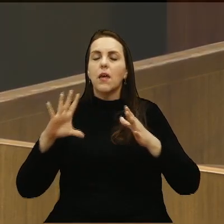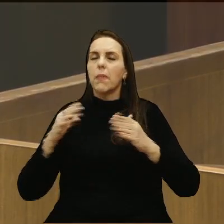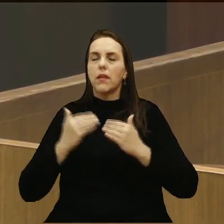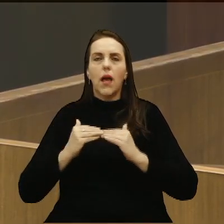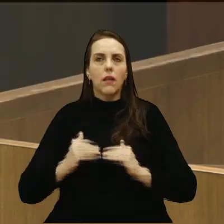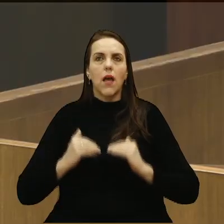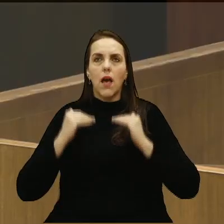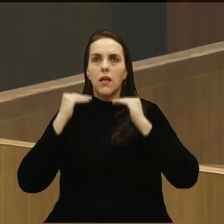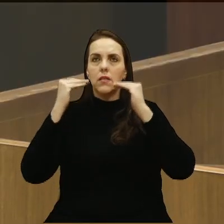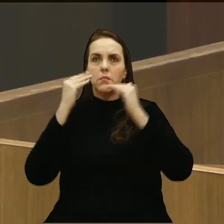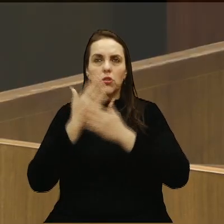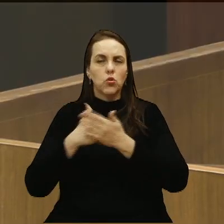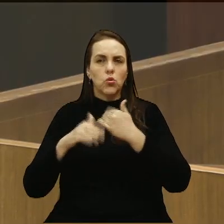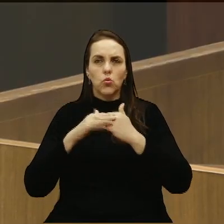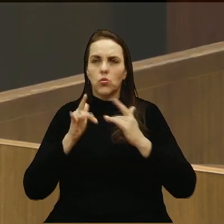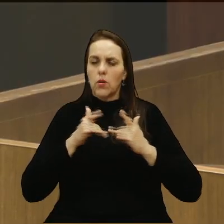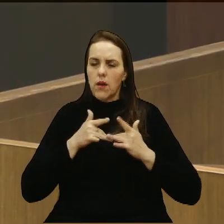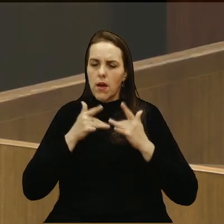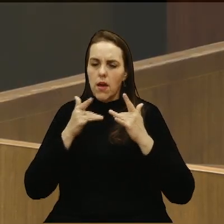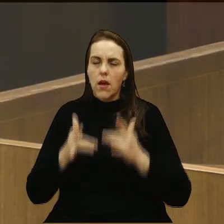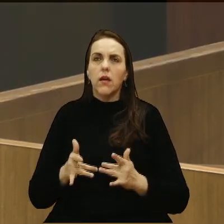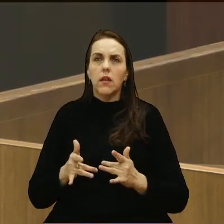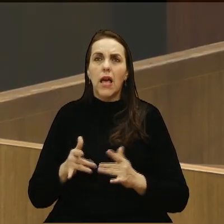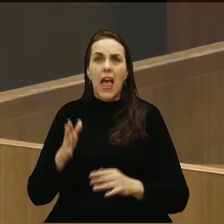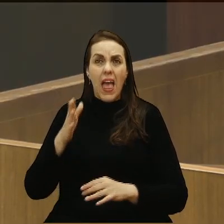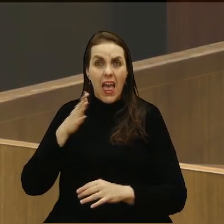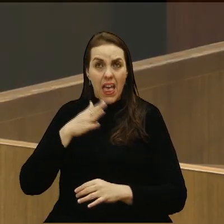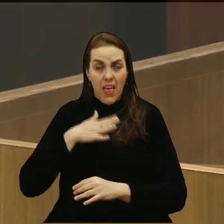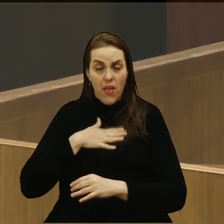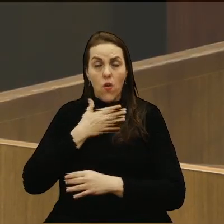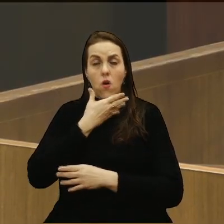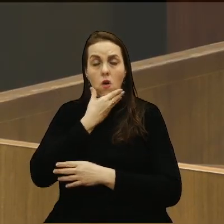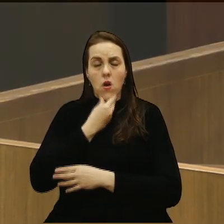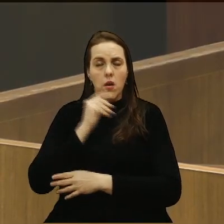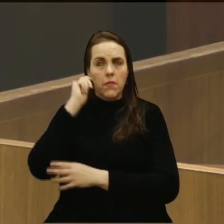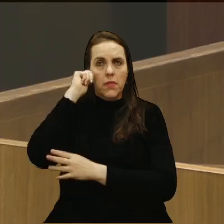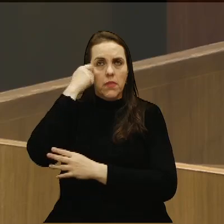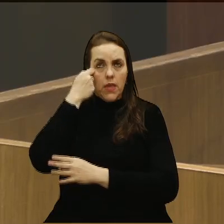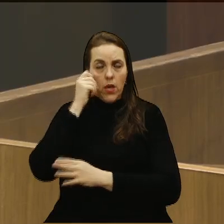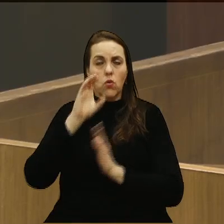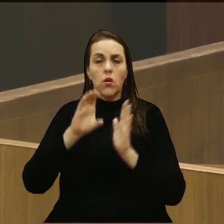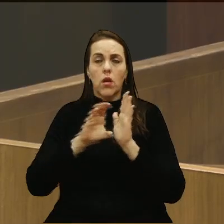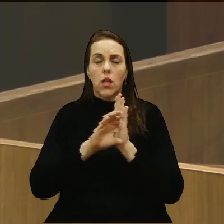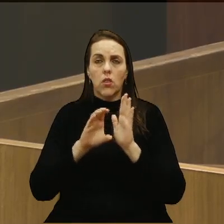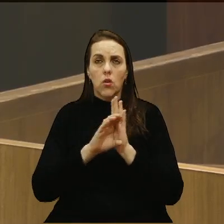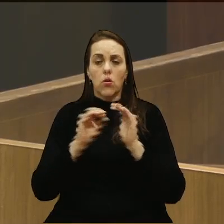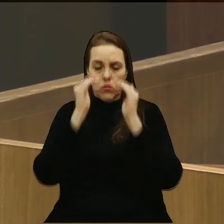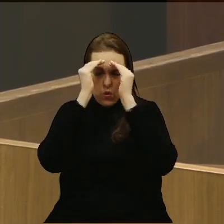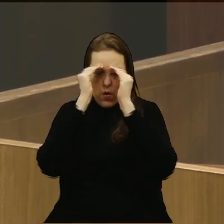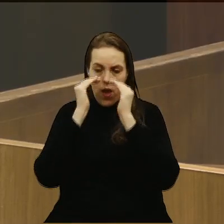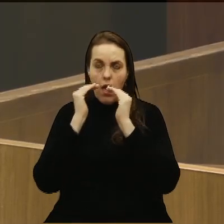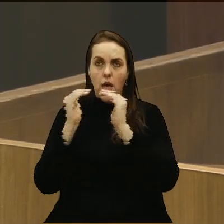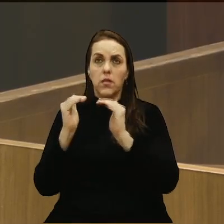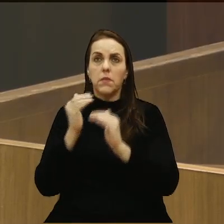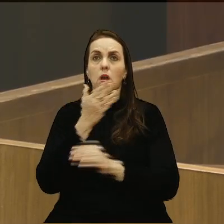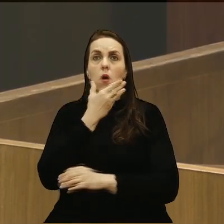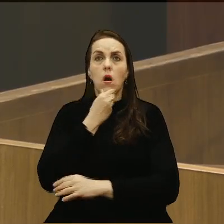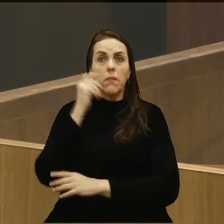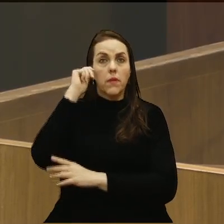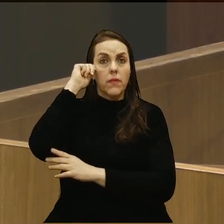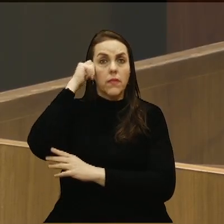caridade. Então, eu, como homem negro, católico, tenho que respeitar o homem